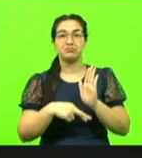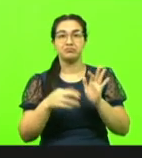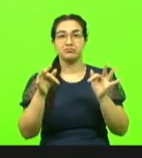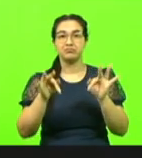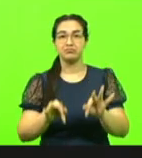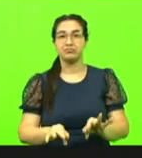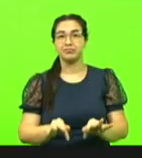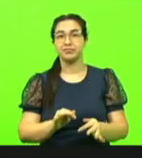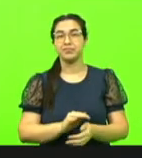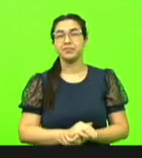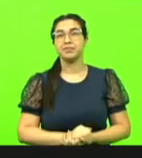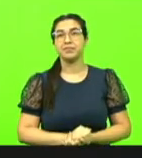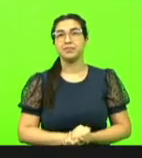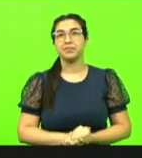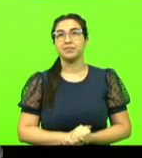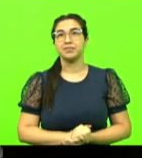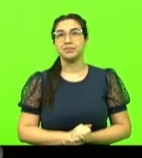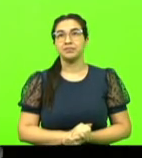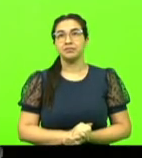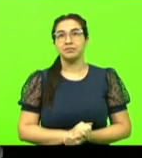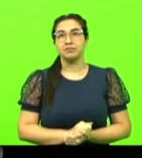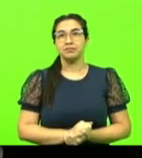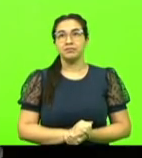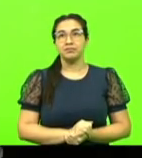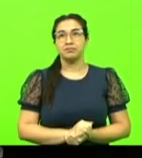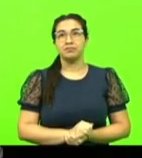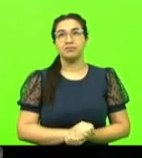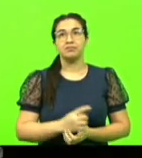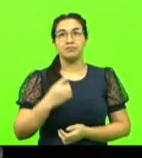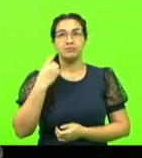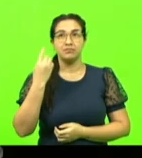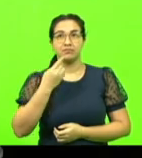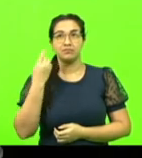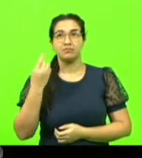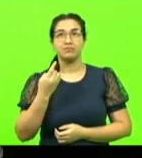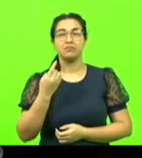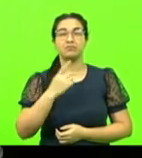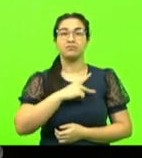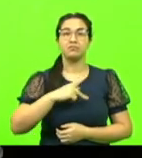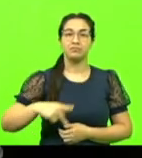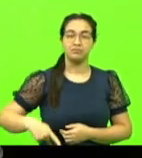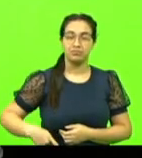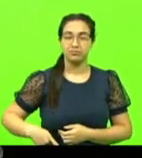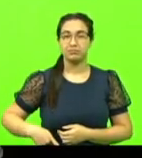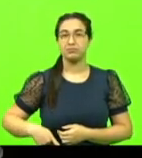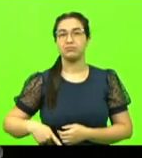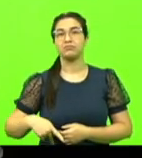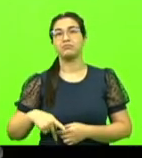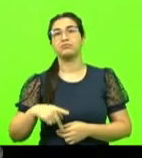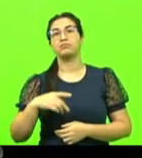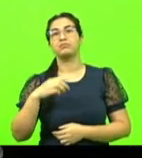Senhora Presidente, senhora deputada Ana Campagnolo, senhor deputado Márcio,